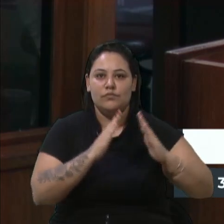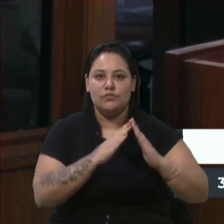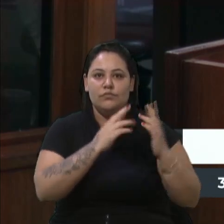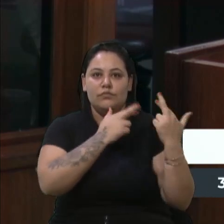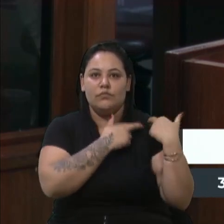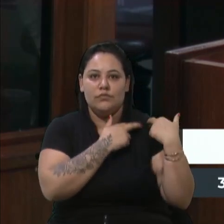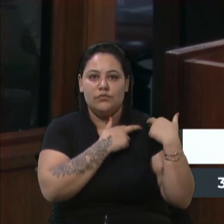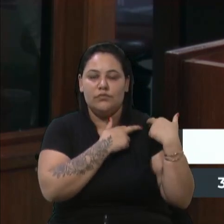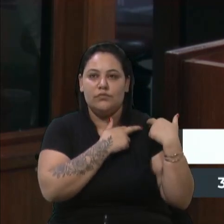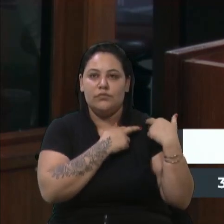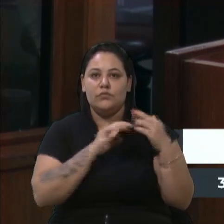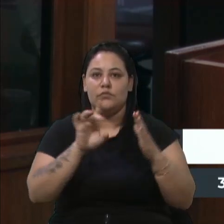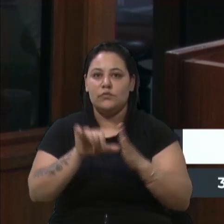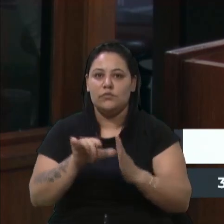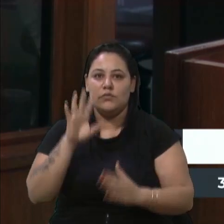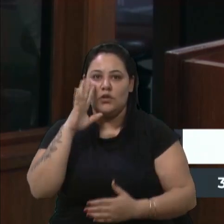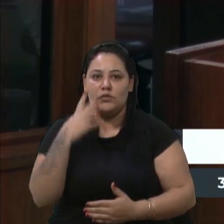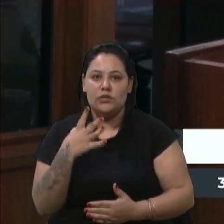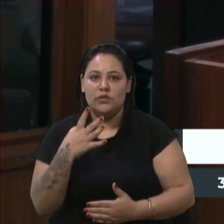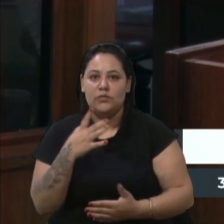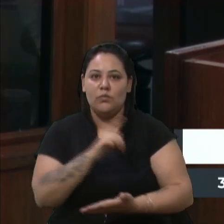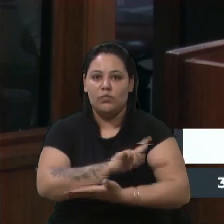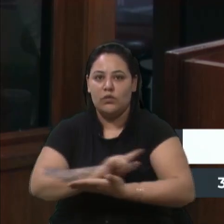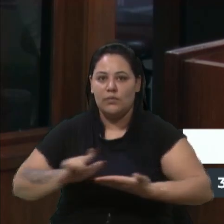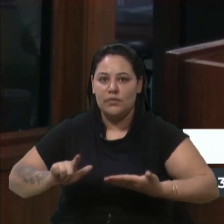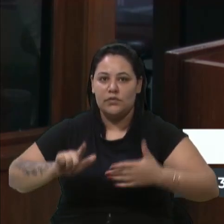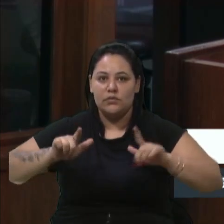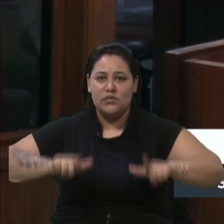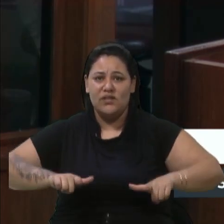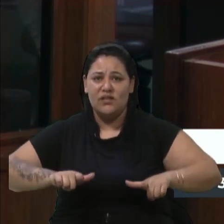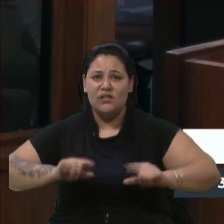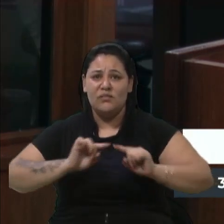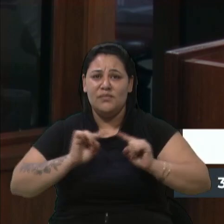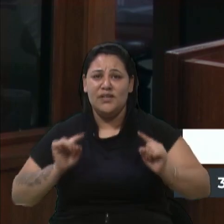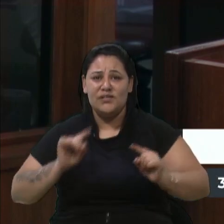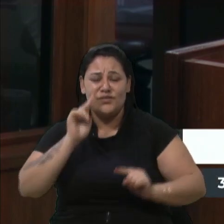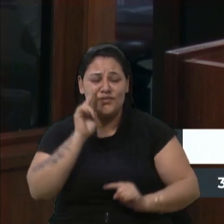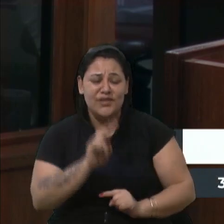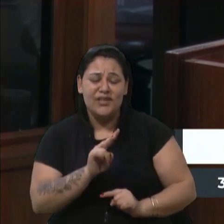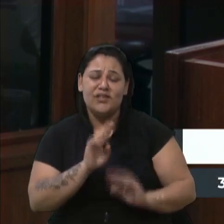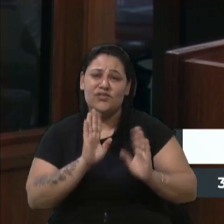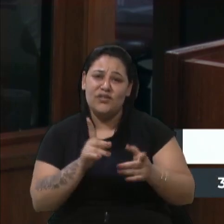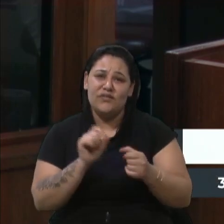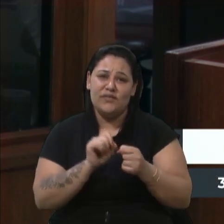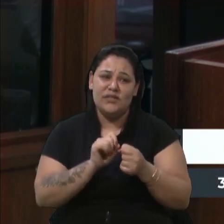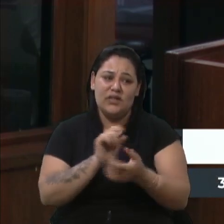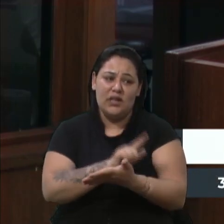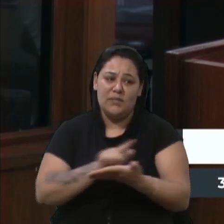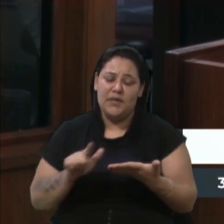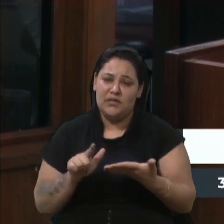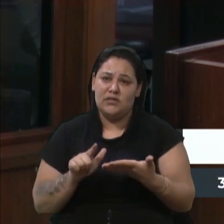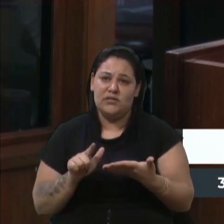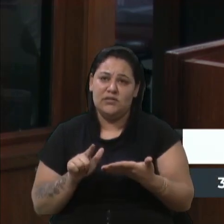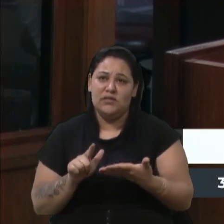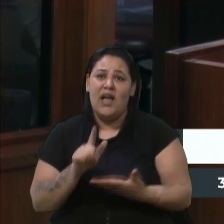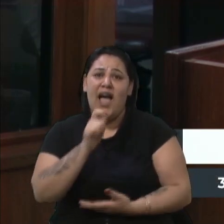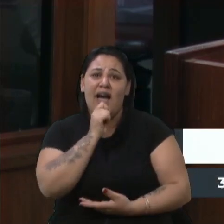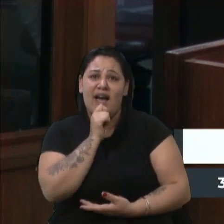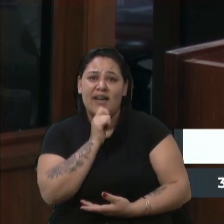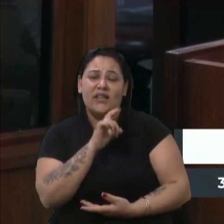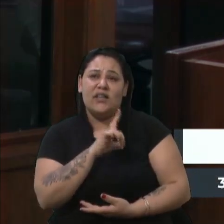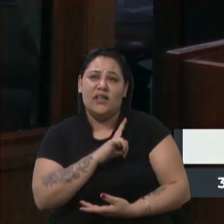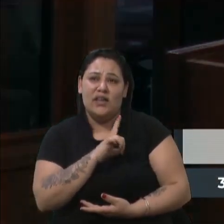depois aconteceu a limpeza do local. Mas vocês vejam que a limpeza já tinha sido feita e lá no fundo ainda vai